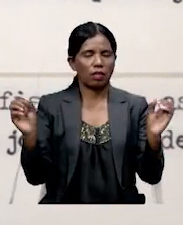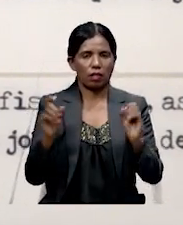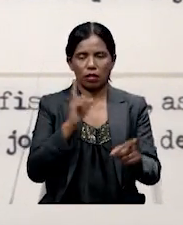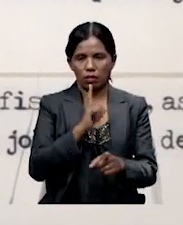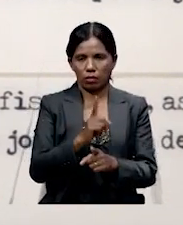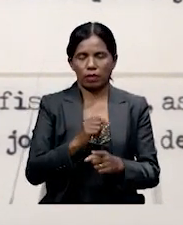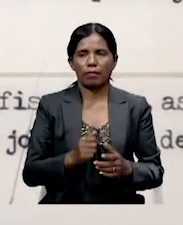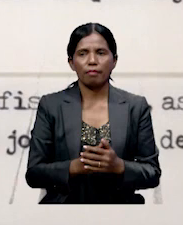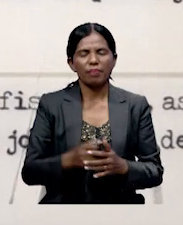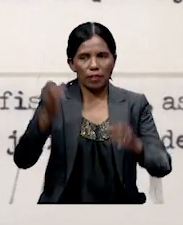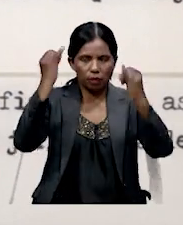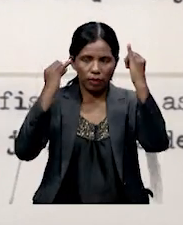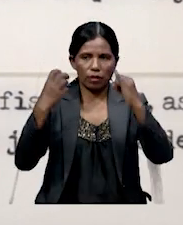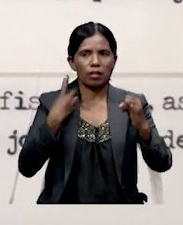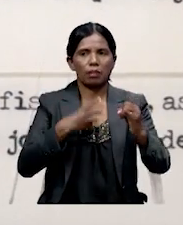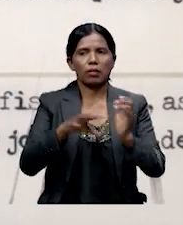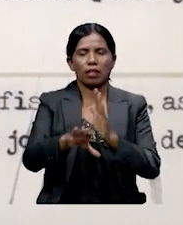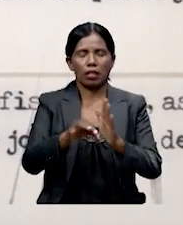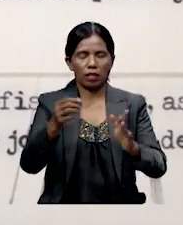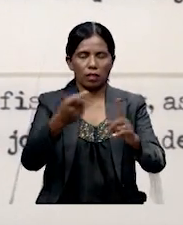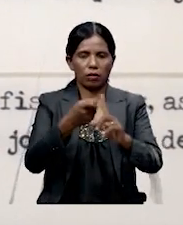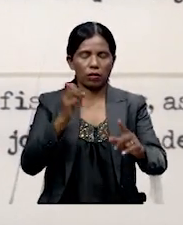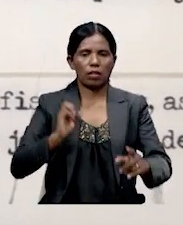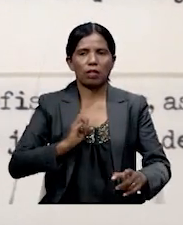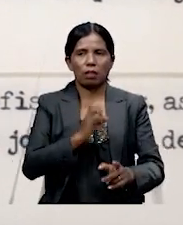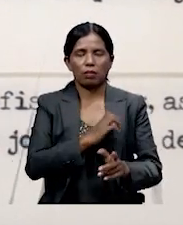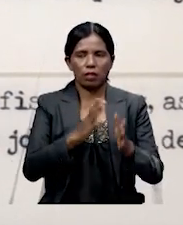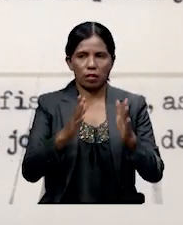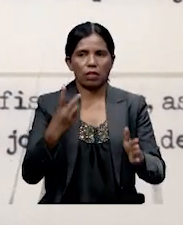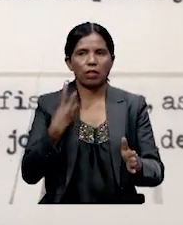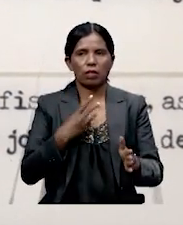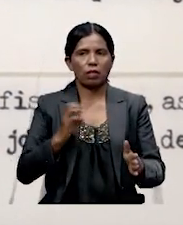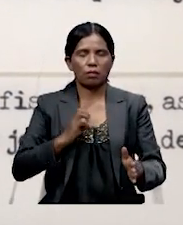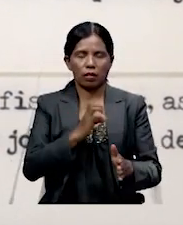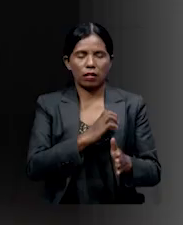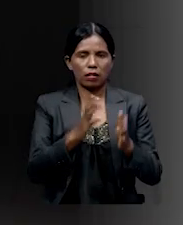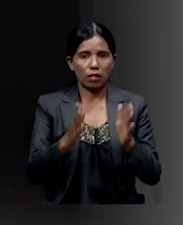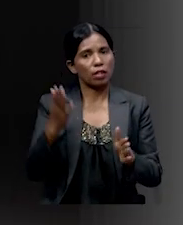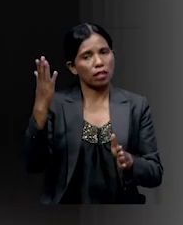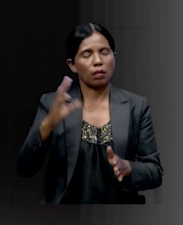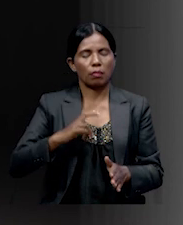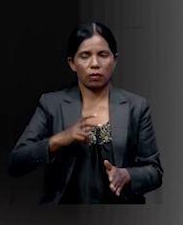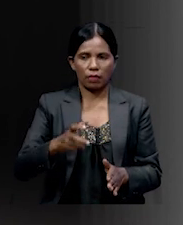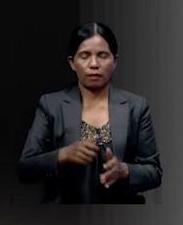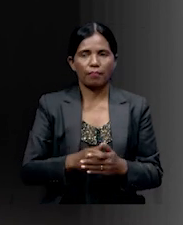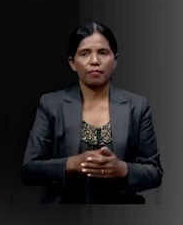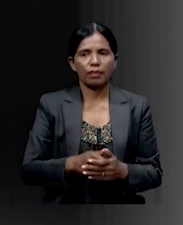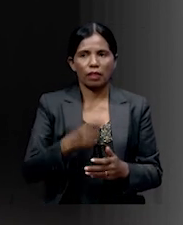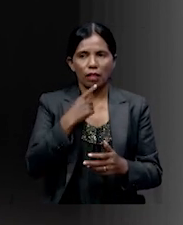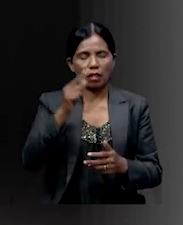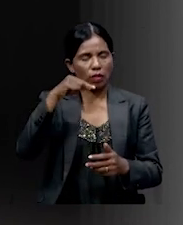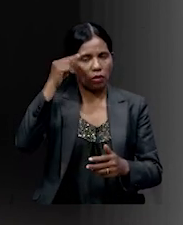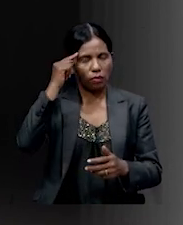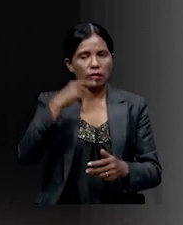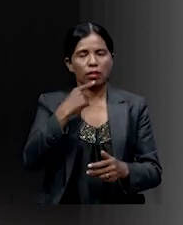minha informação, né, mas a minha, se reta, não sei mais a embaixada, e tem a embaixada, e é pontuar. Porta-voz do governo Nemos apela para